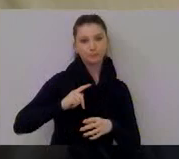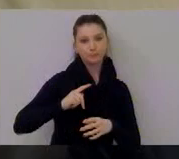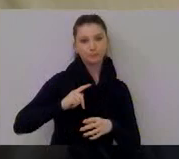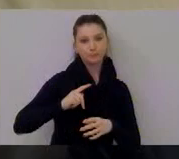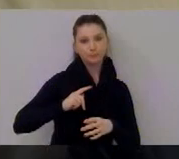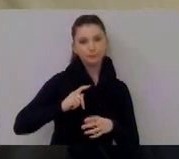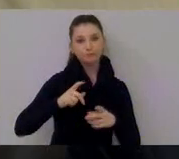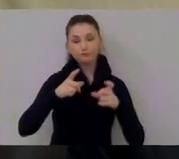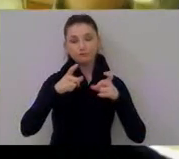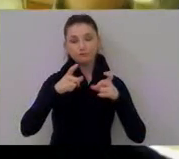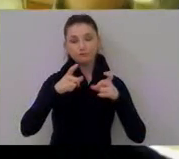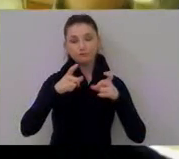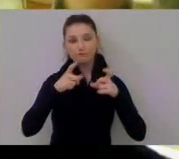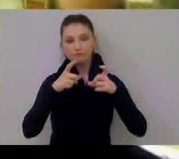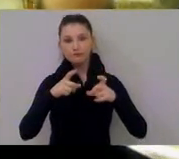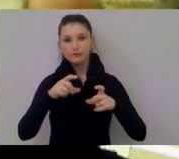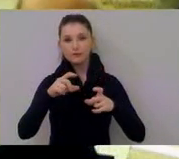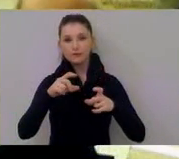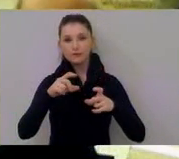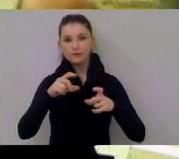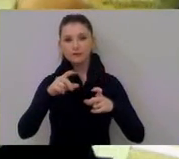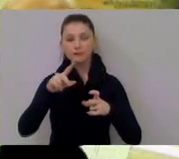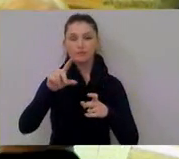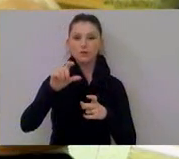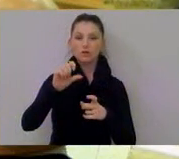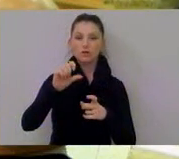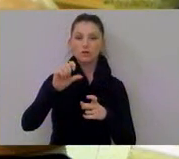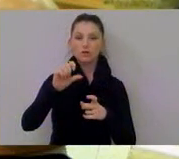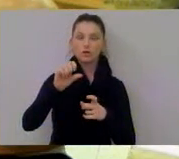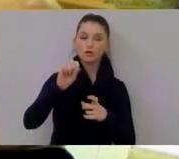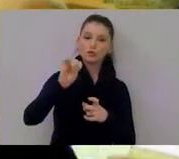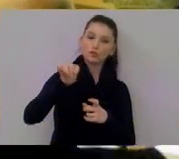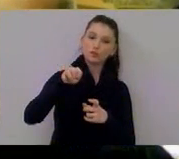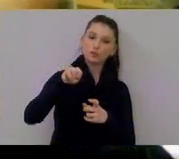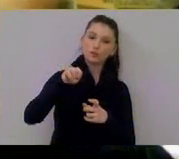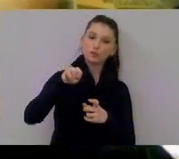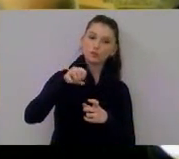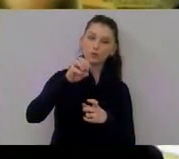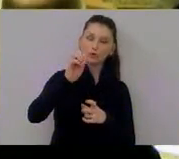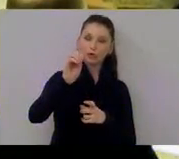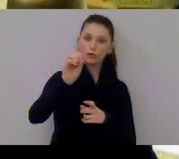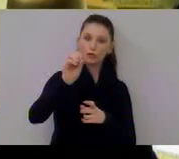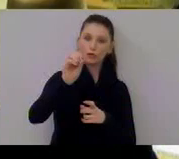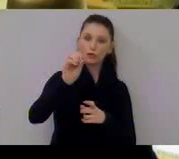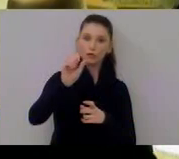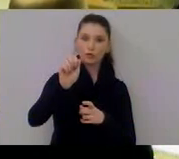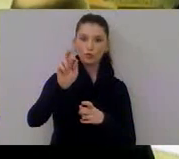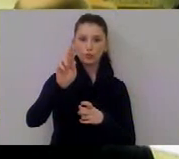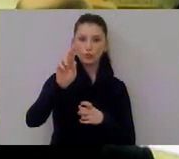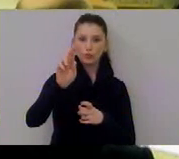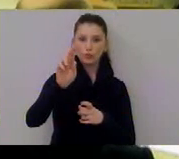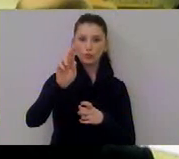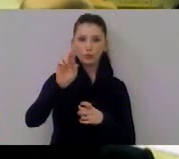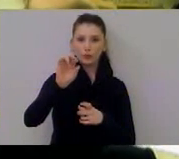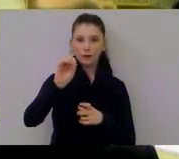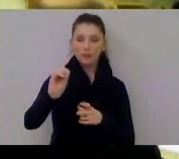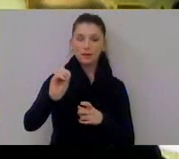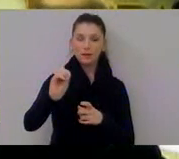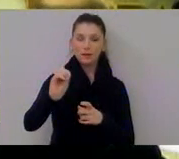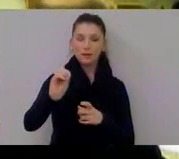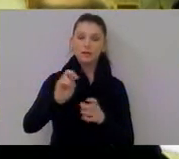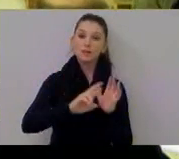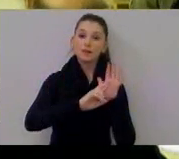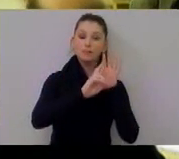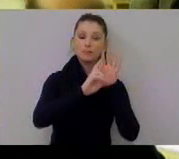senhor Juarez Jesus dos Santos, bem como a representante do bairro Nossa